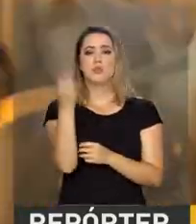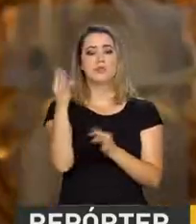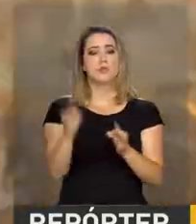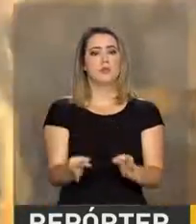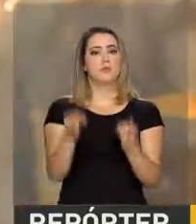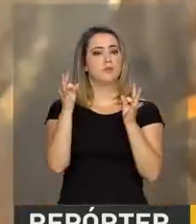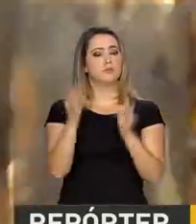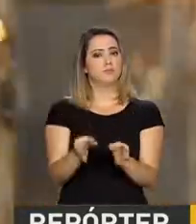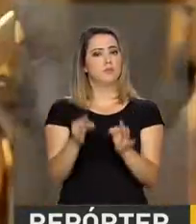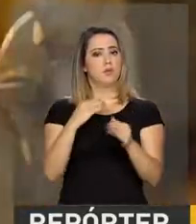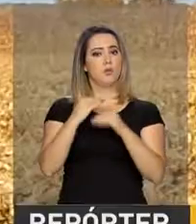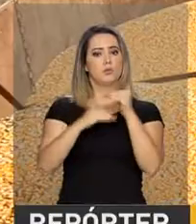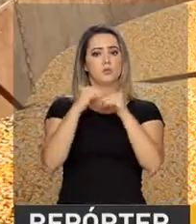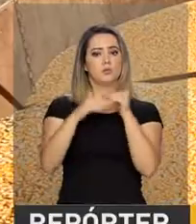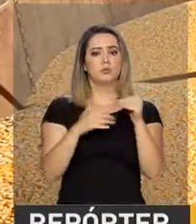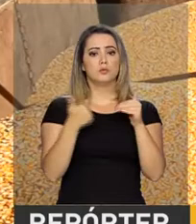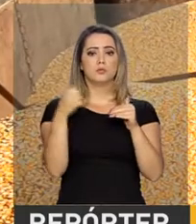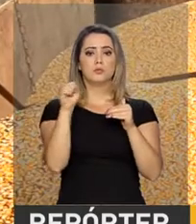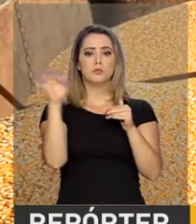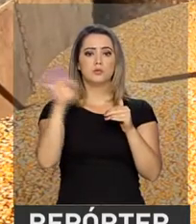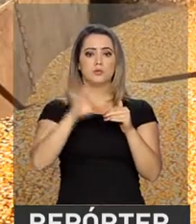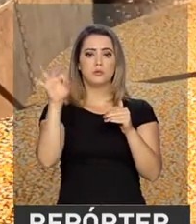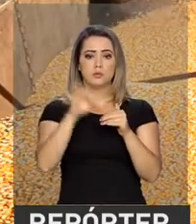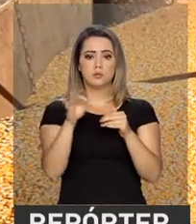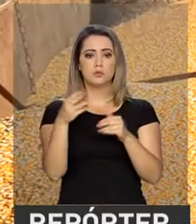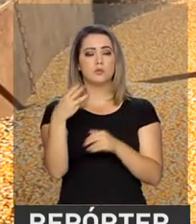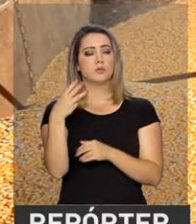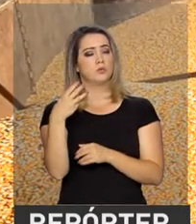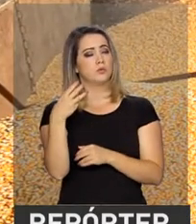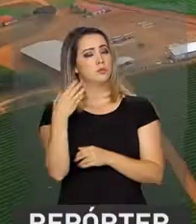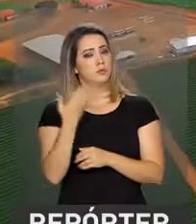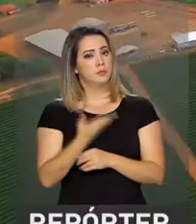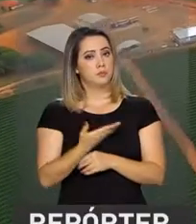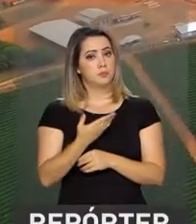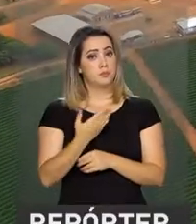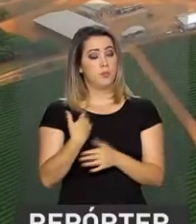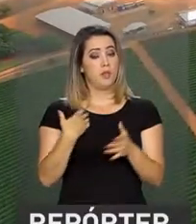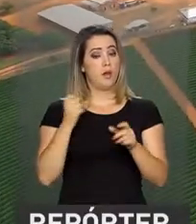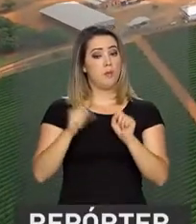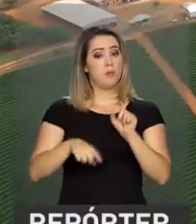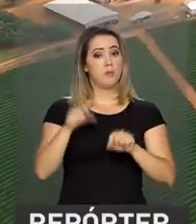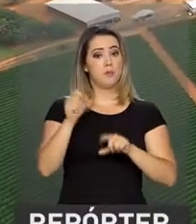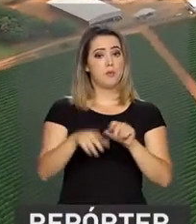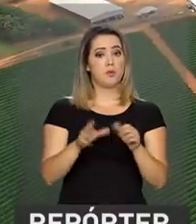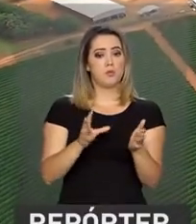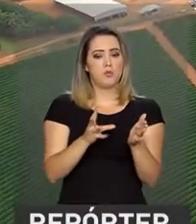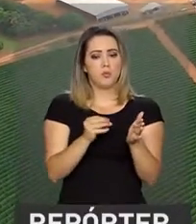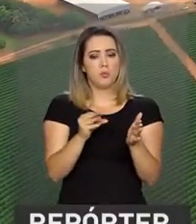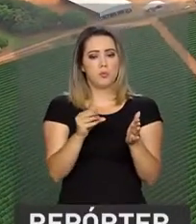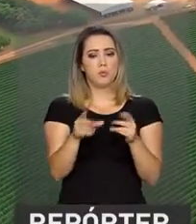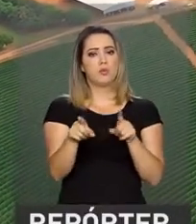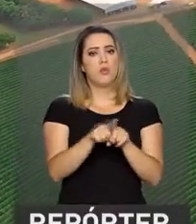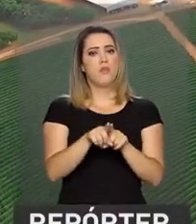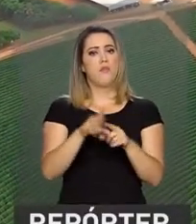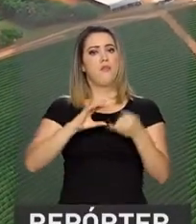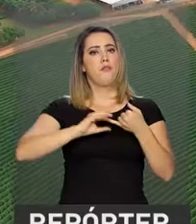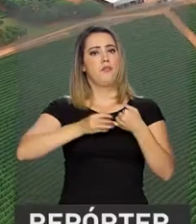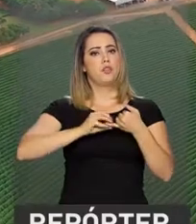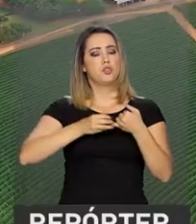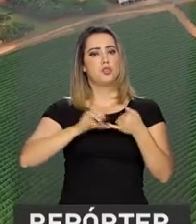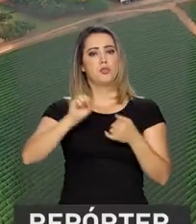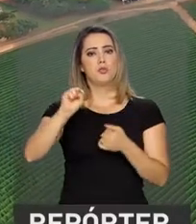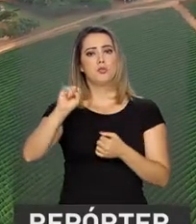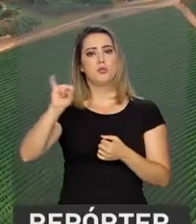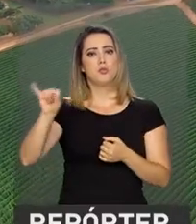um crescimento de 18,3 por cento a produção de algodão feijão e soja também